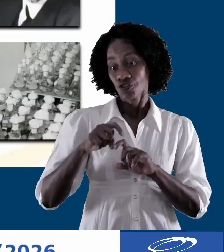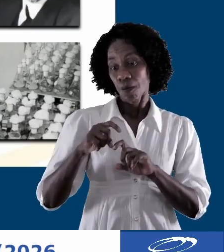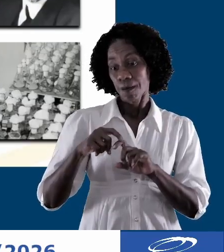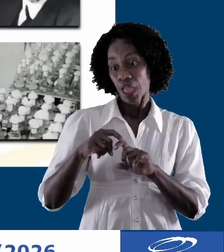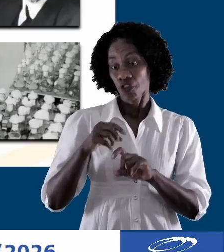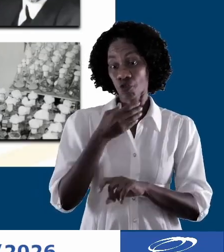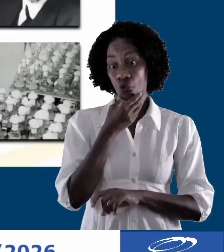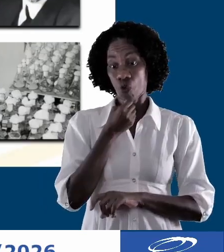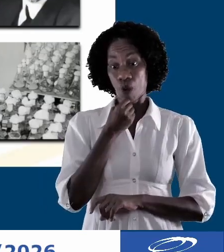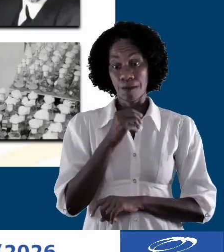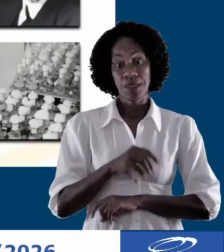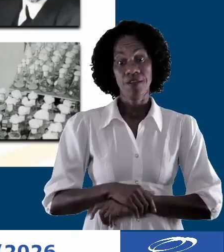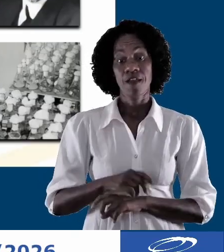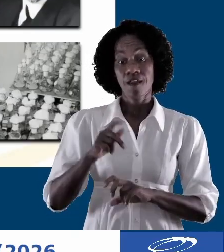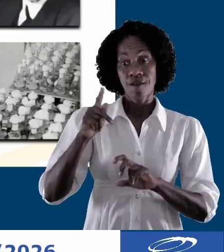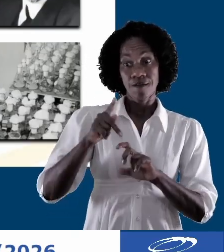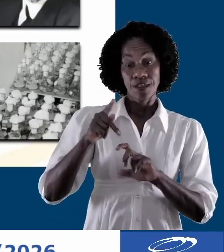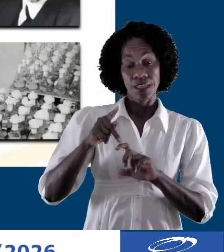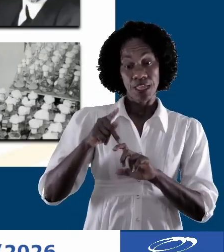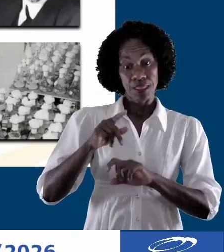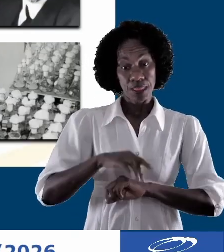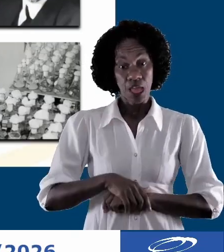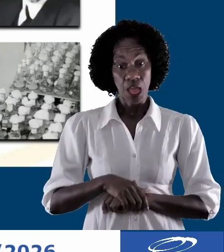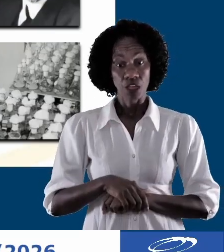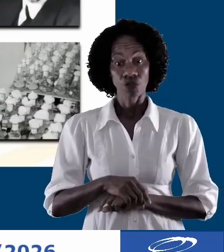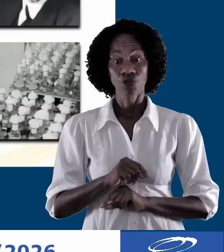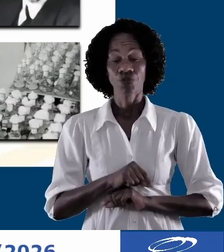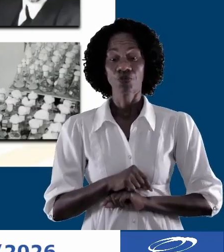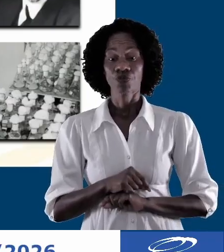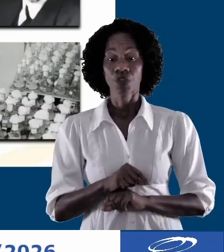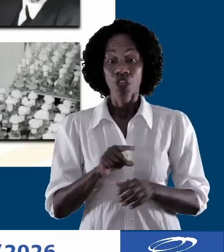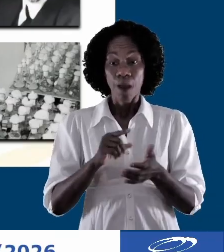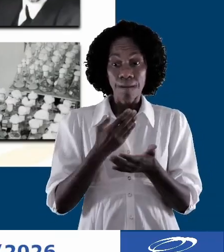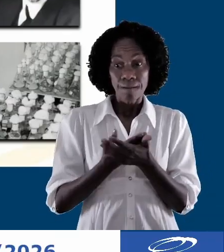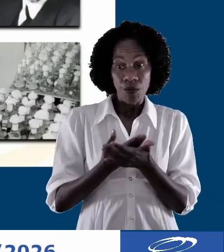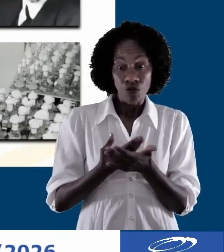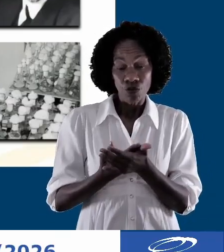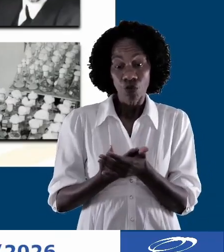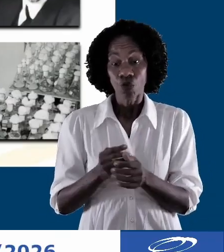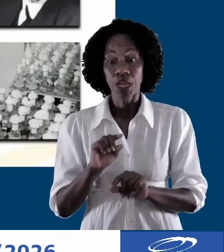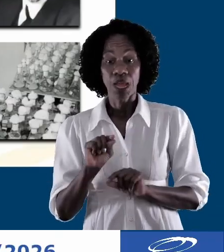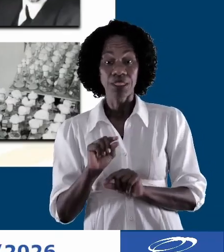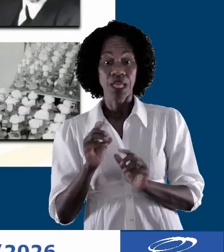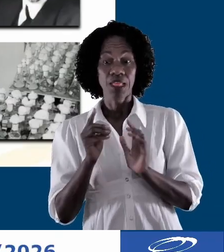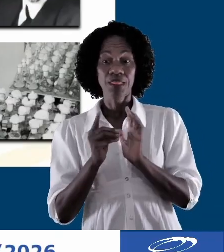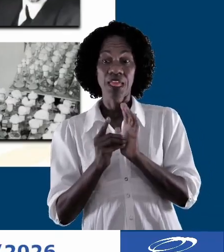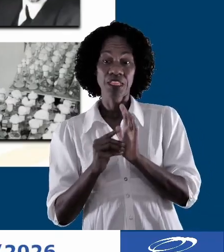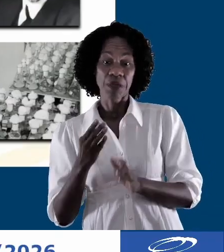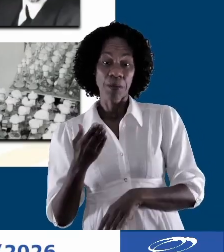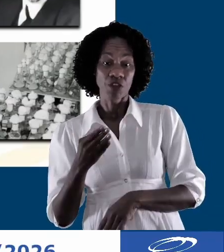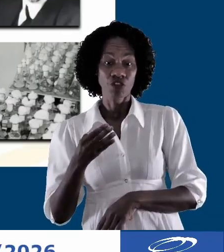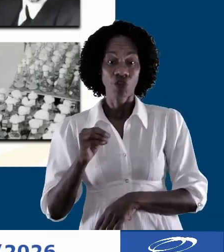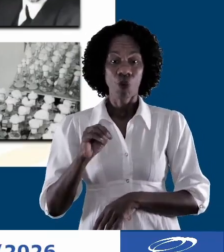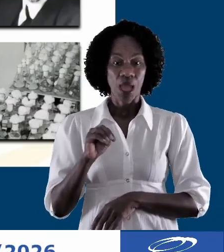Gahan entrou em uso, e só a partir da década de 40 do século XX se iniciou